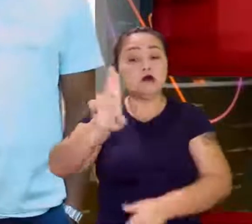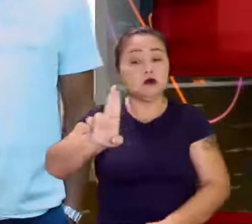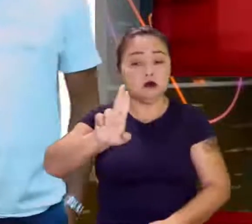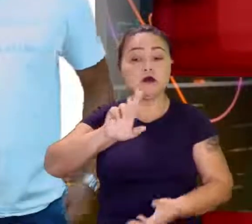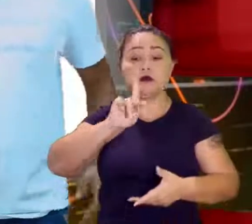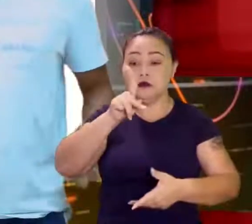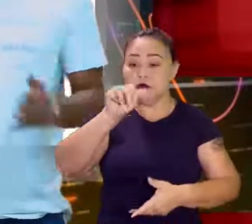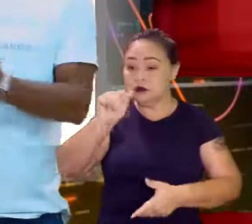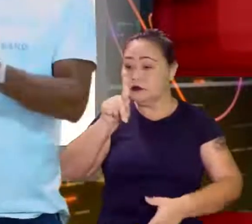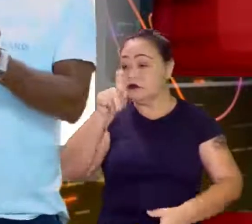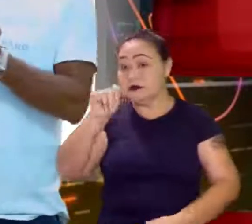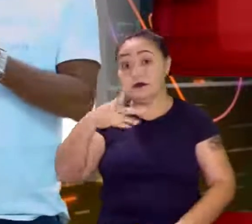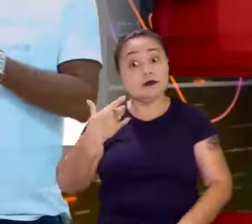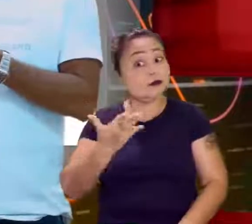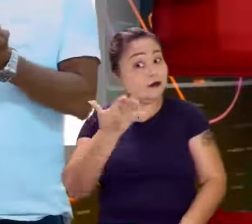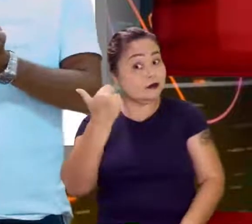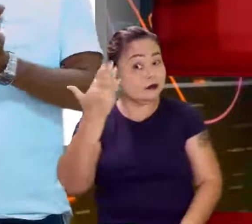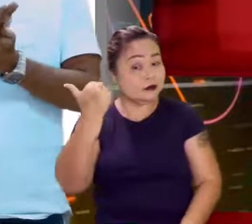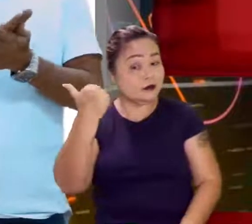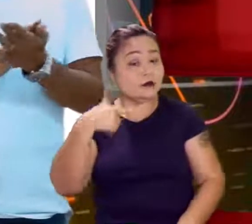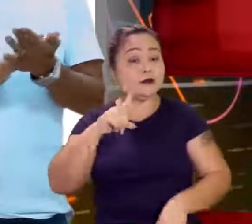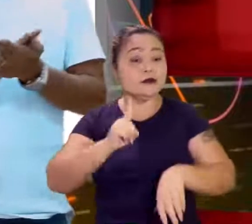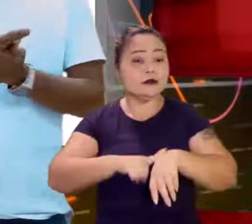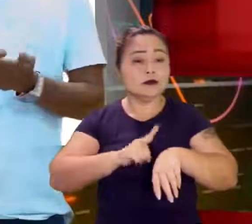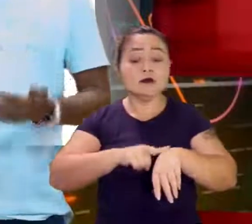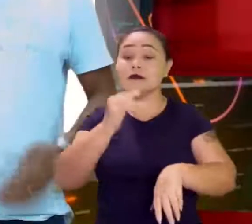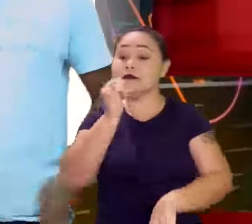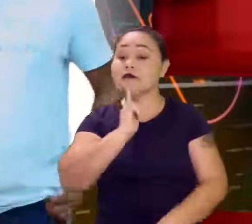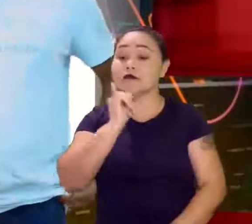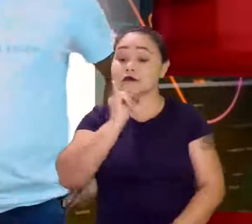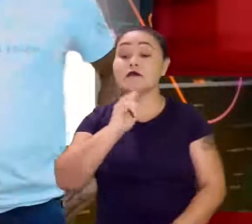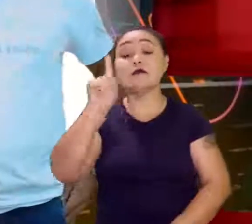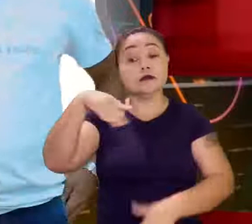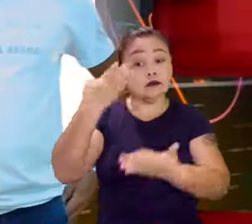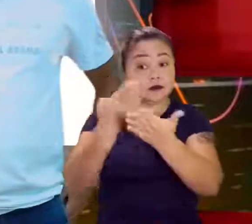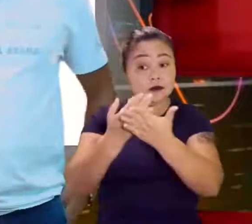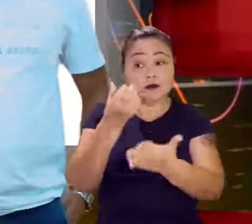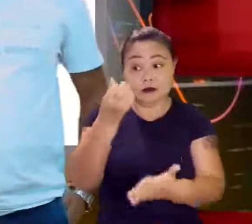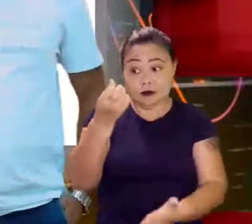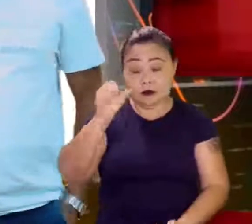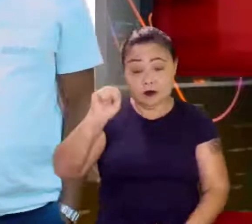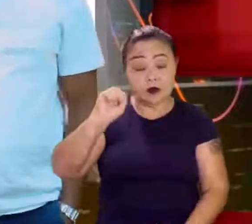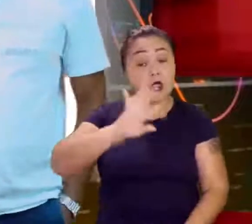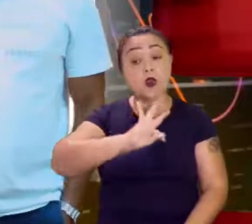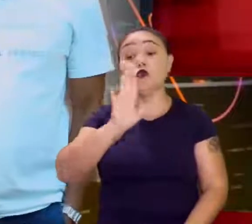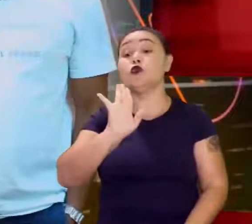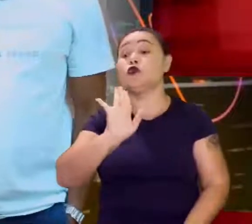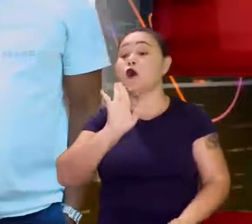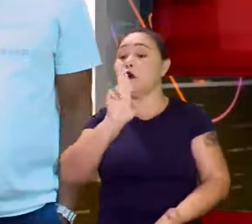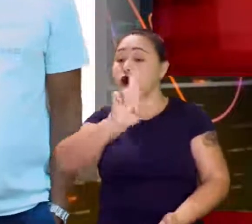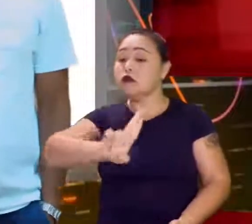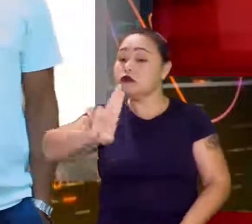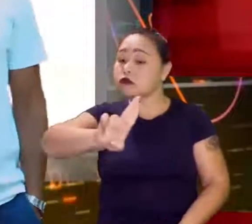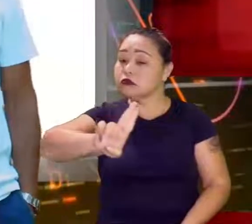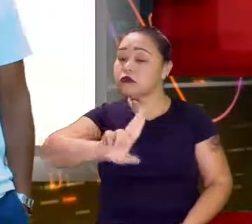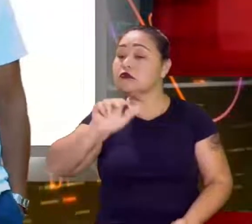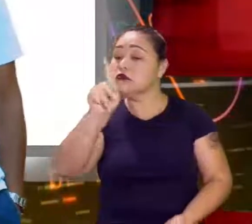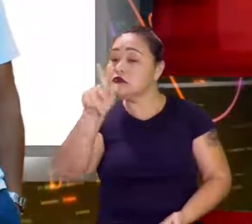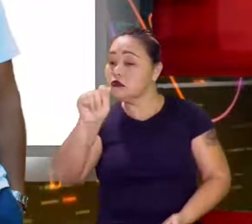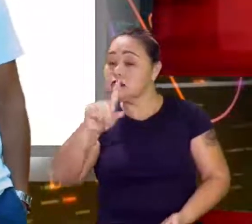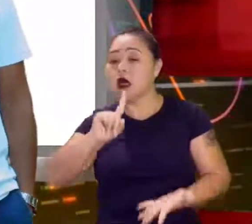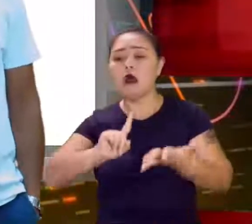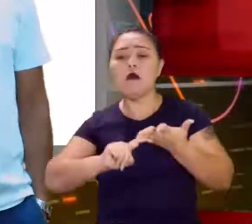progressão aritmética. Então vamos ver. Vamos lá? Agora a gente só vai ver um exemplo, mas na aula 68 é pura aplicação. Aí você vai entender